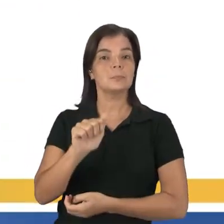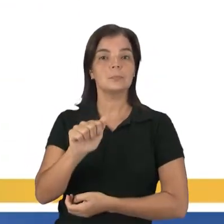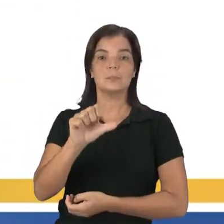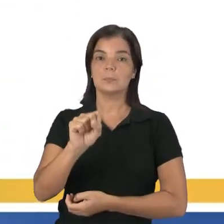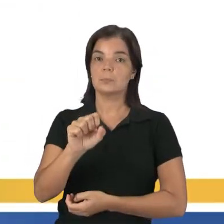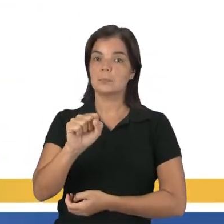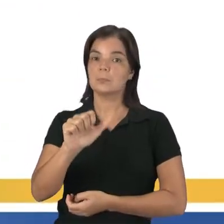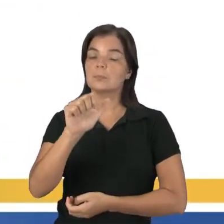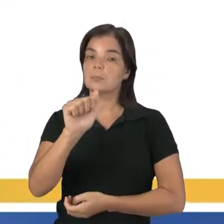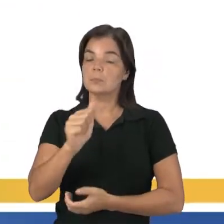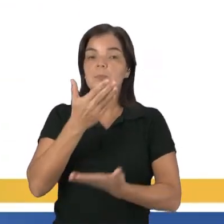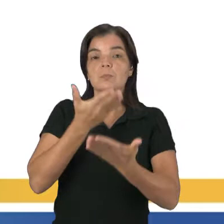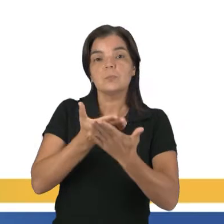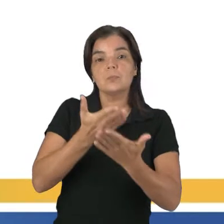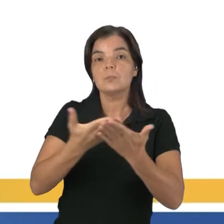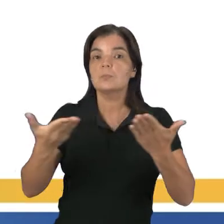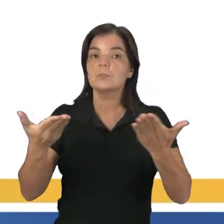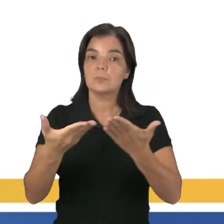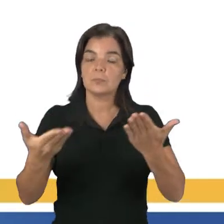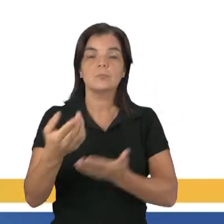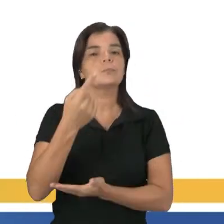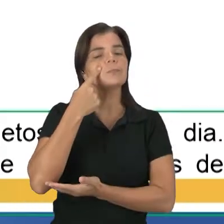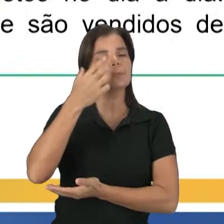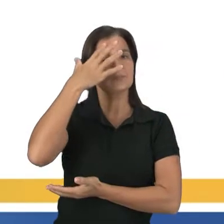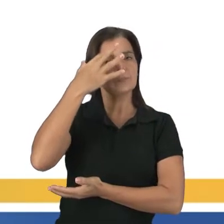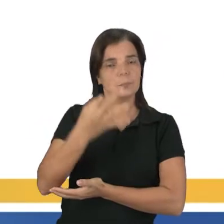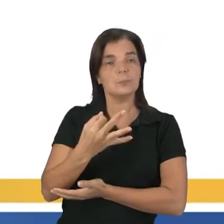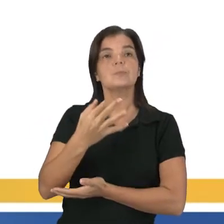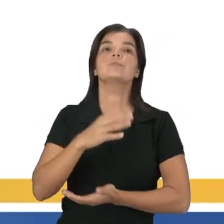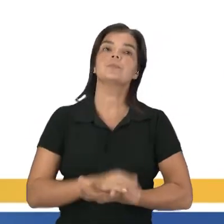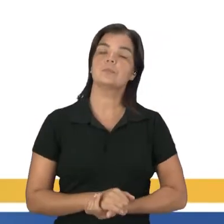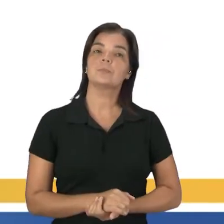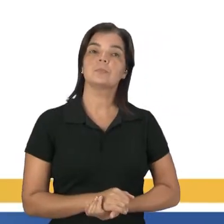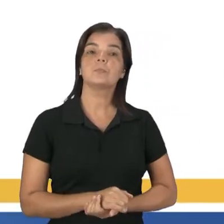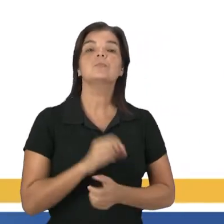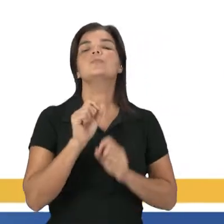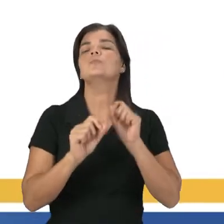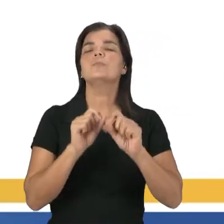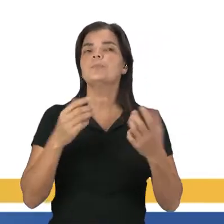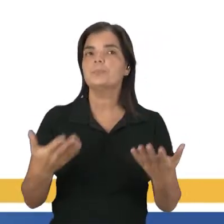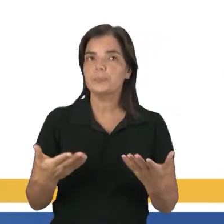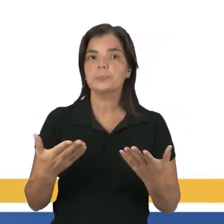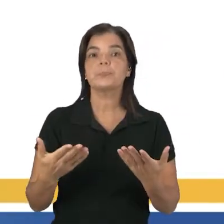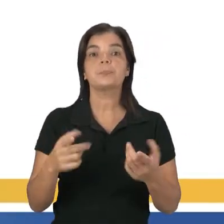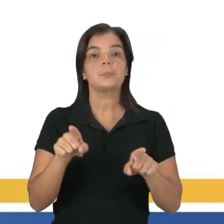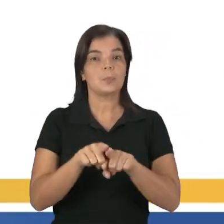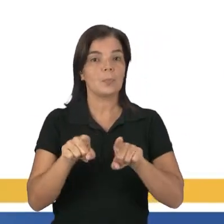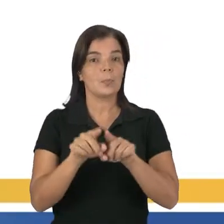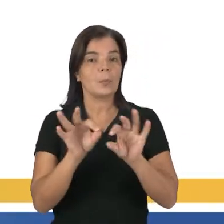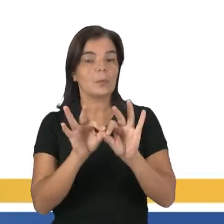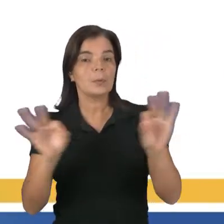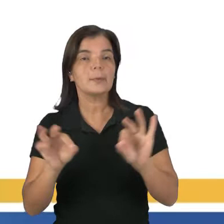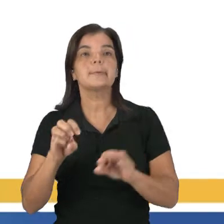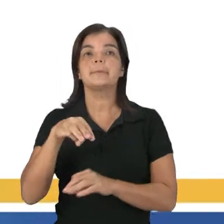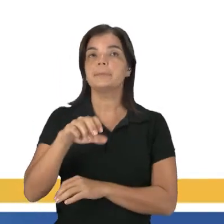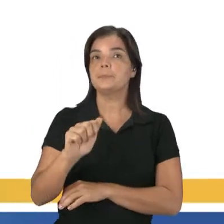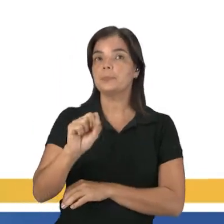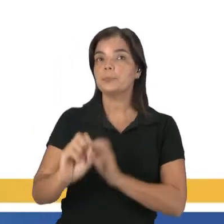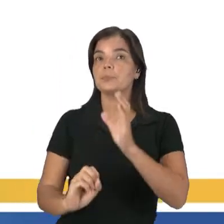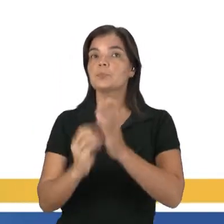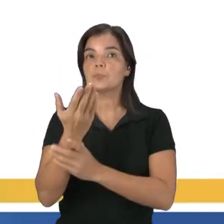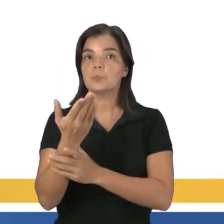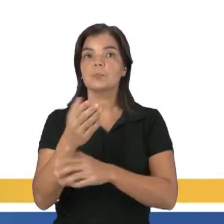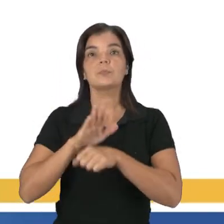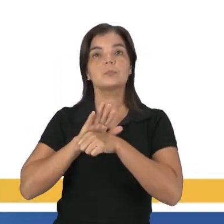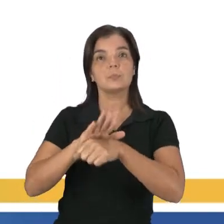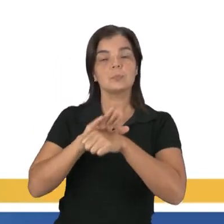A grandeza que nós vamos ver hoje, você já ouviu falar com certeza em algum momento, que é sobre massa, tá ok? Então vamos lá. As medidas de massa